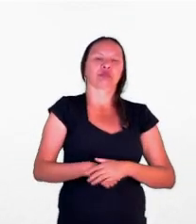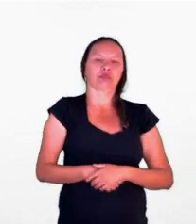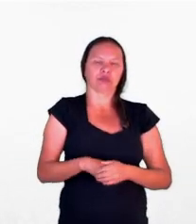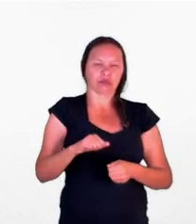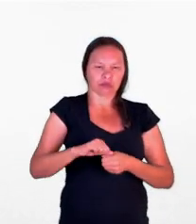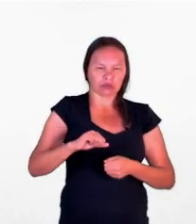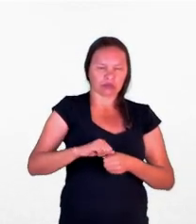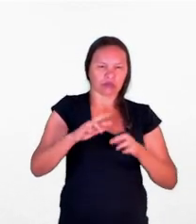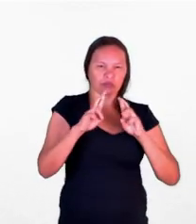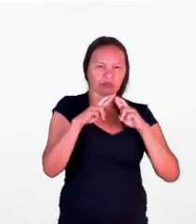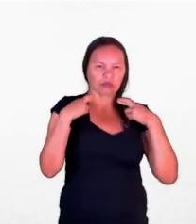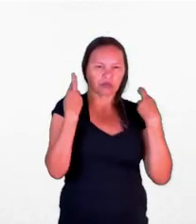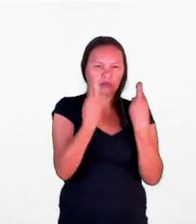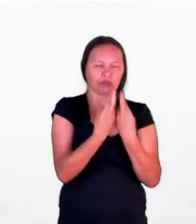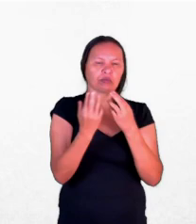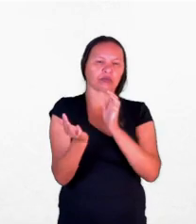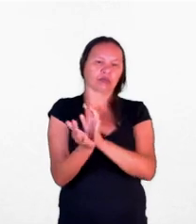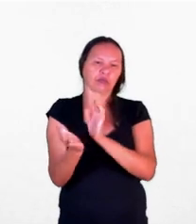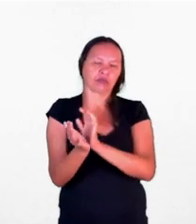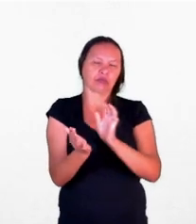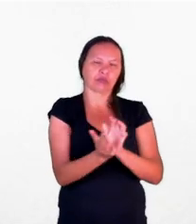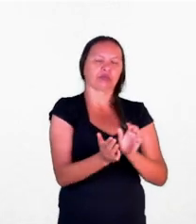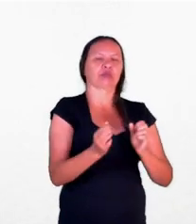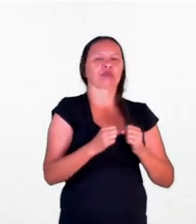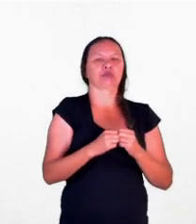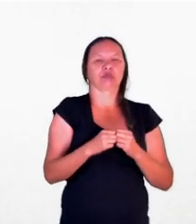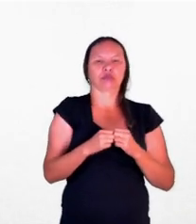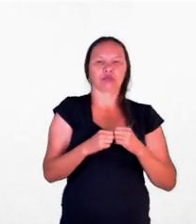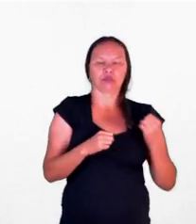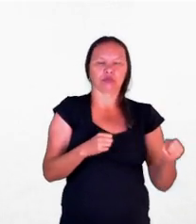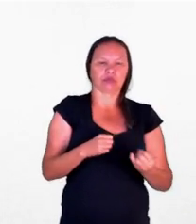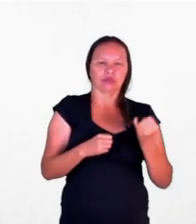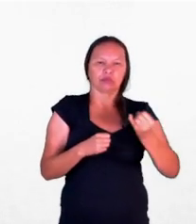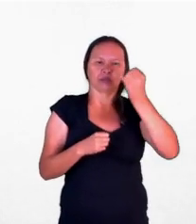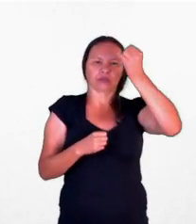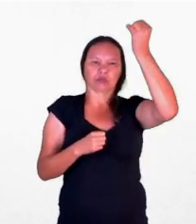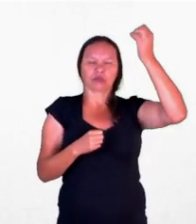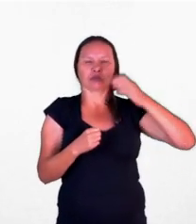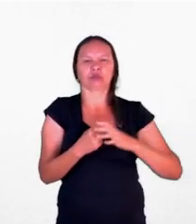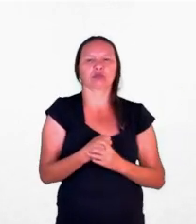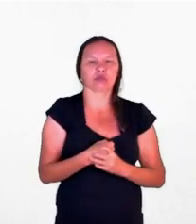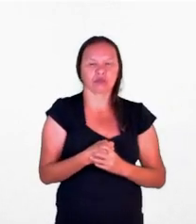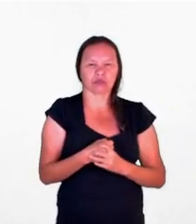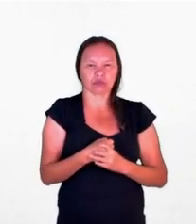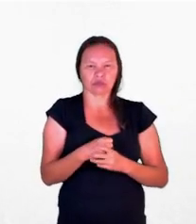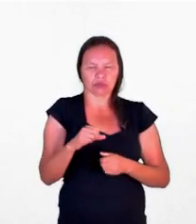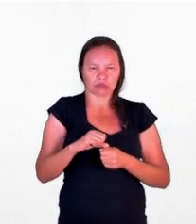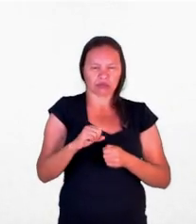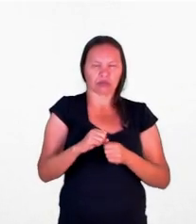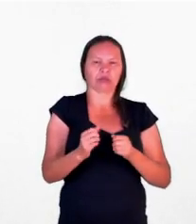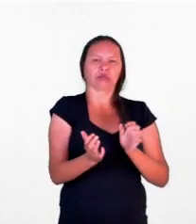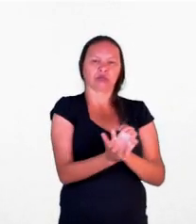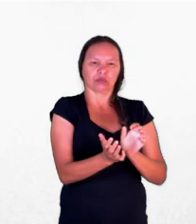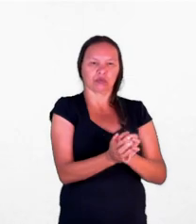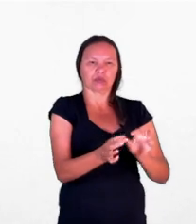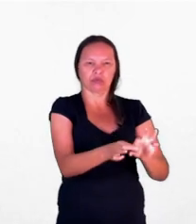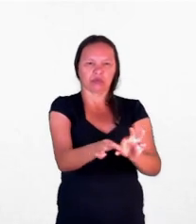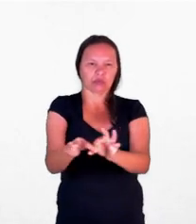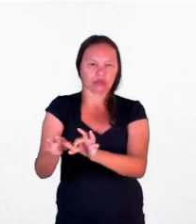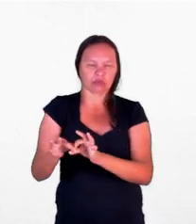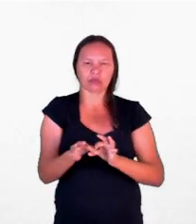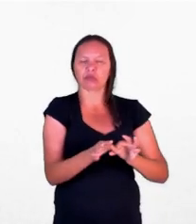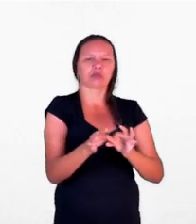reuniões com esses municípios posteriormente essas eh essas organizações ligadas as Universidades